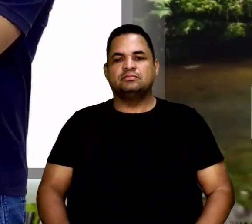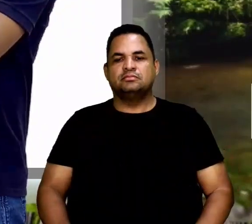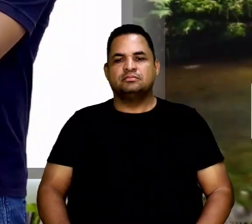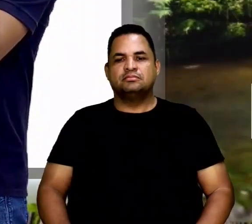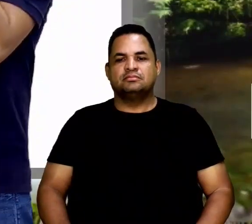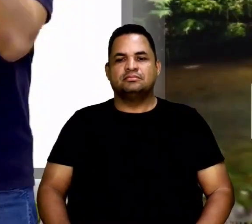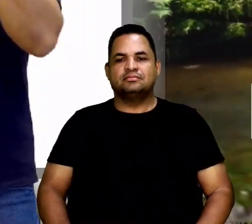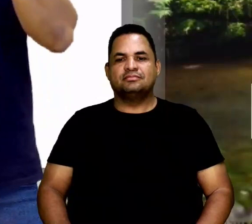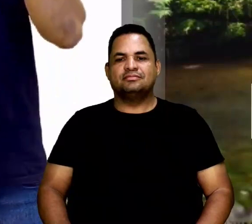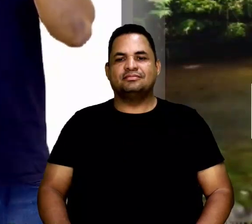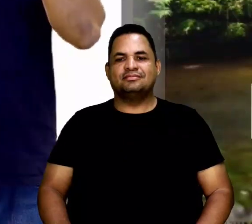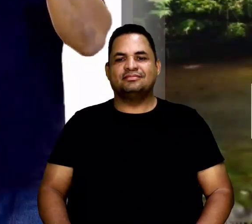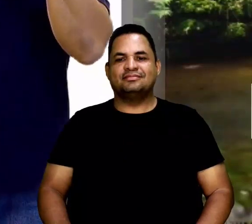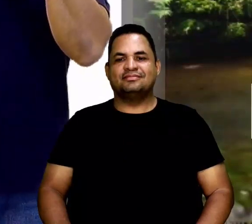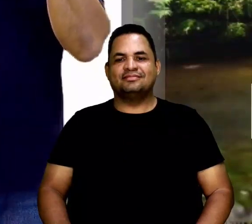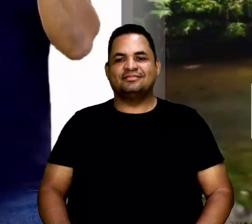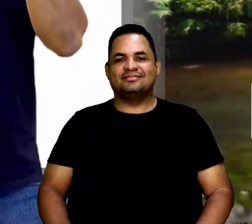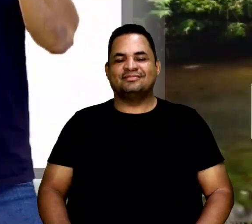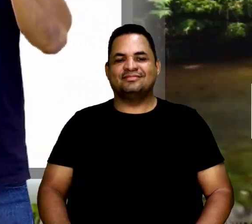bem a língua, né?